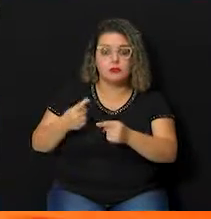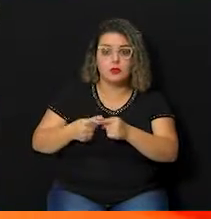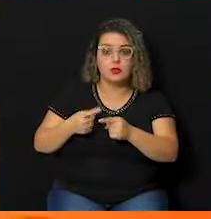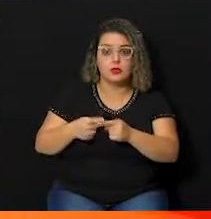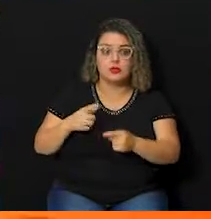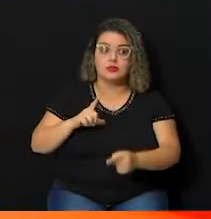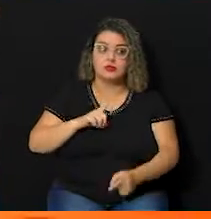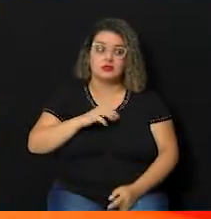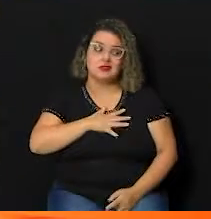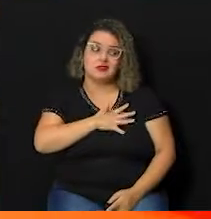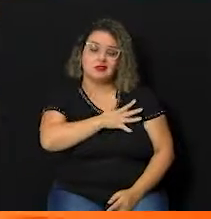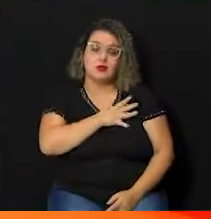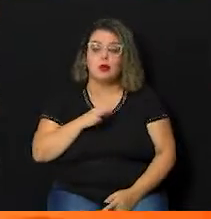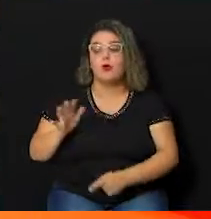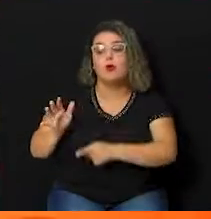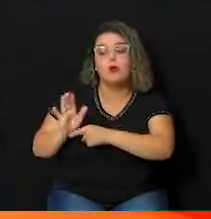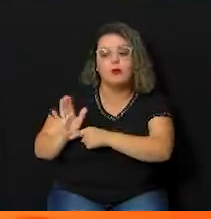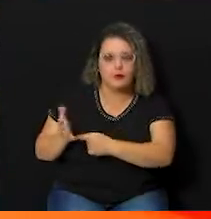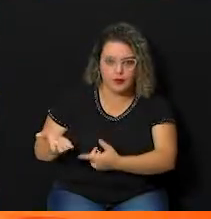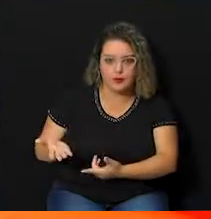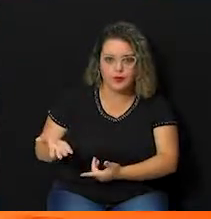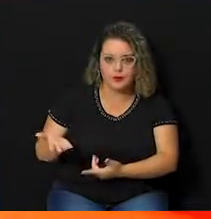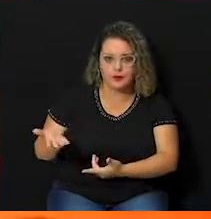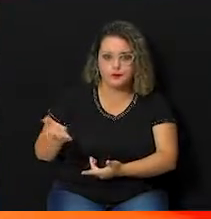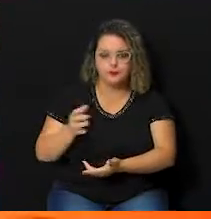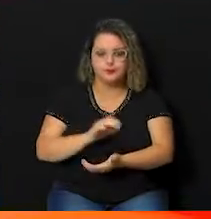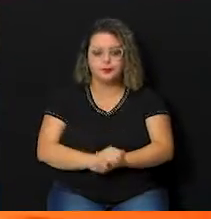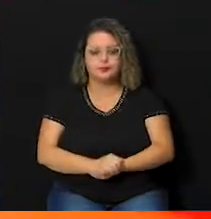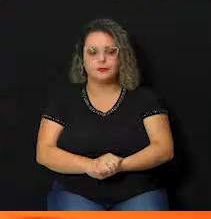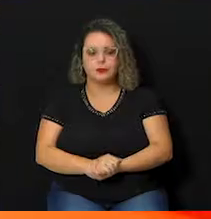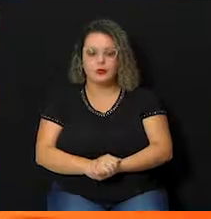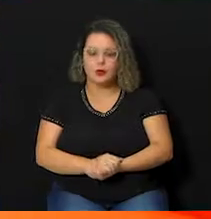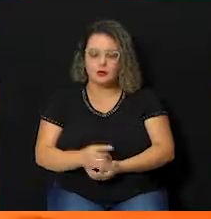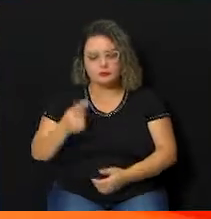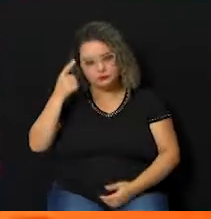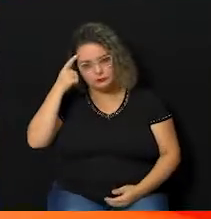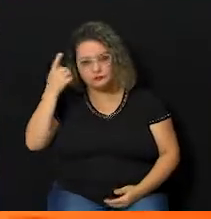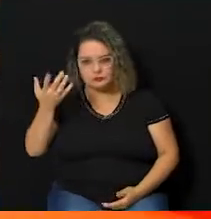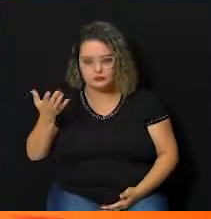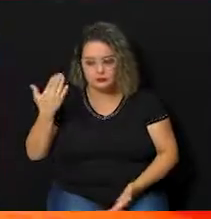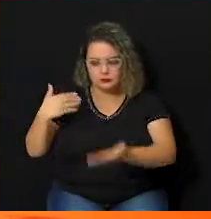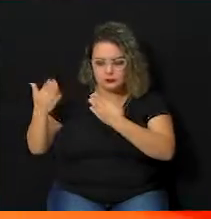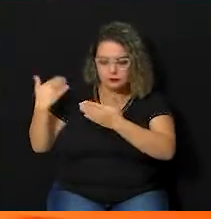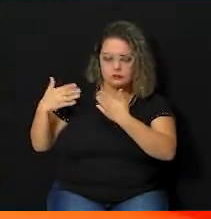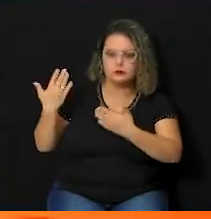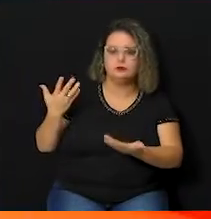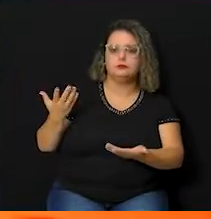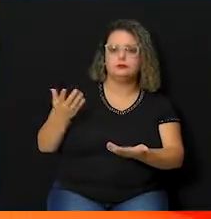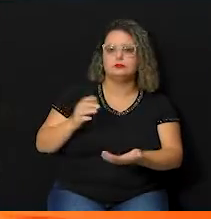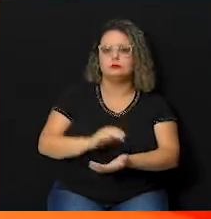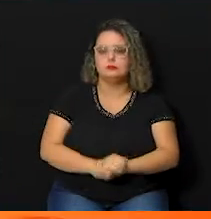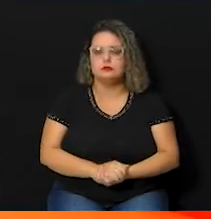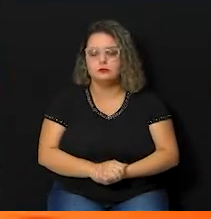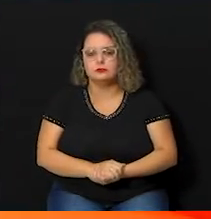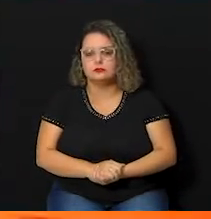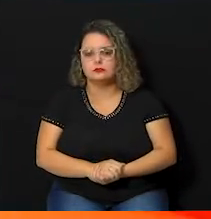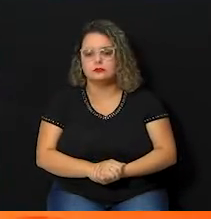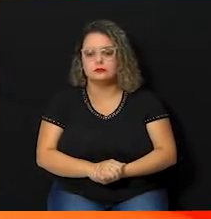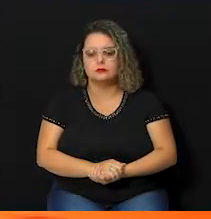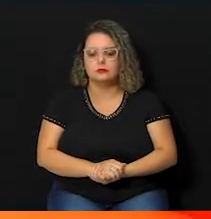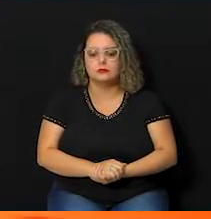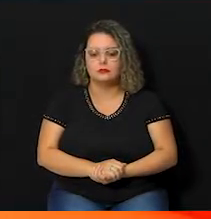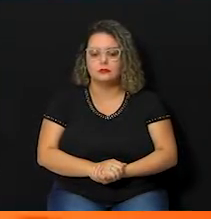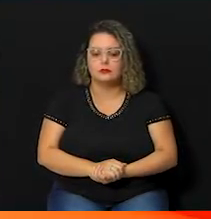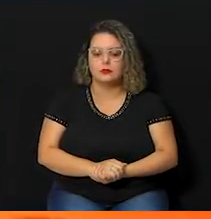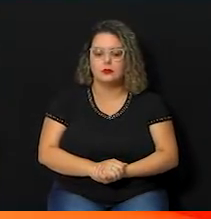preconceito com o Crepúsculo. Então, eu acabei levando esse preconceito, que na época saiu aquele vídeo do Felipe Neto também, que ela falou mal de